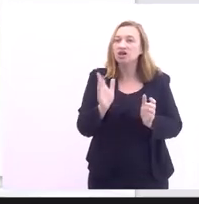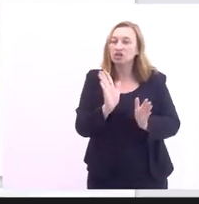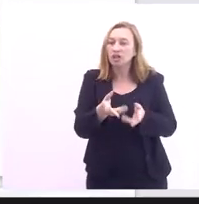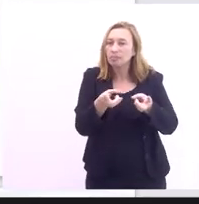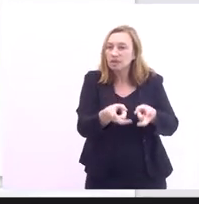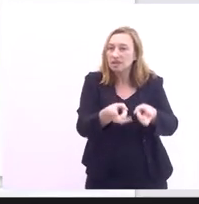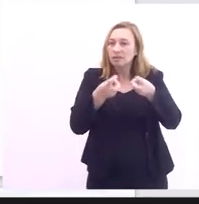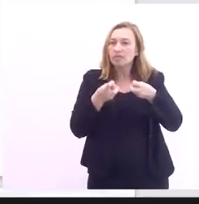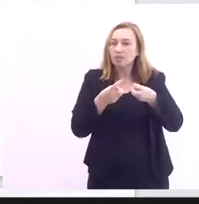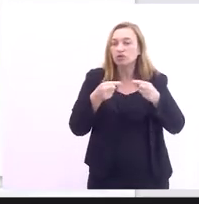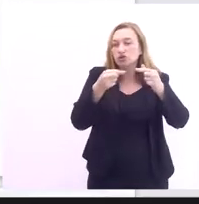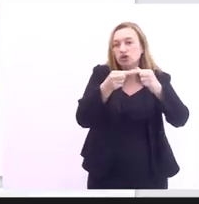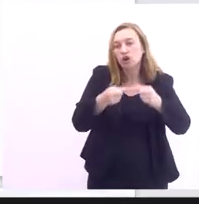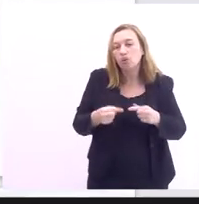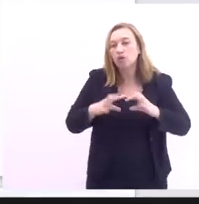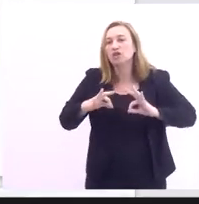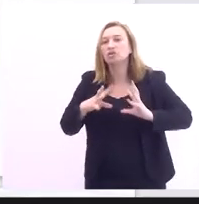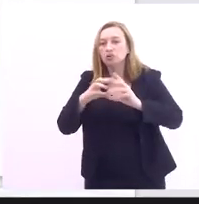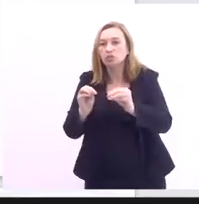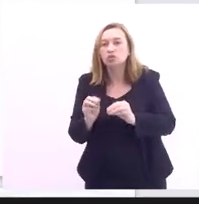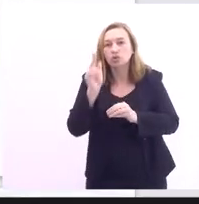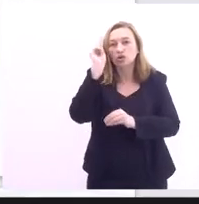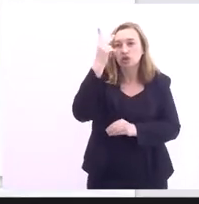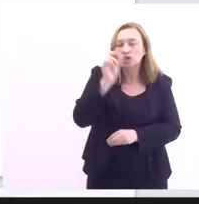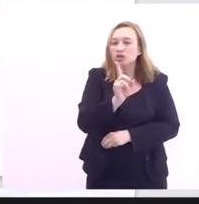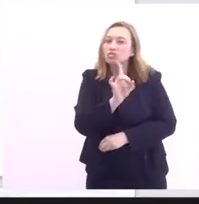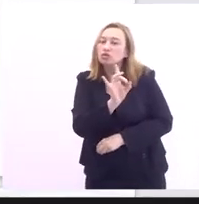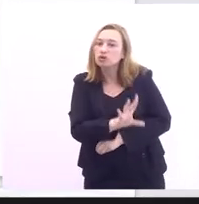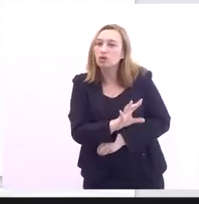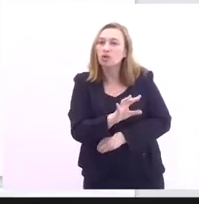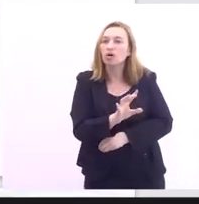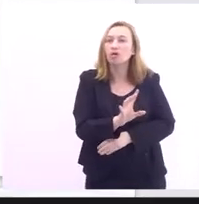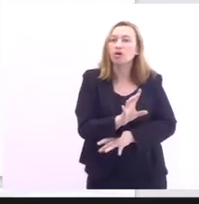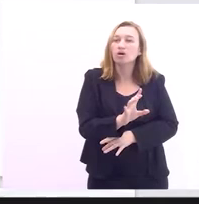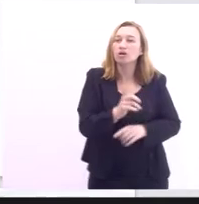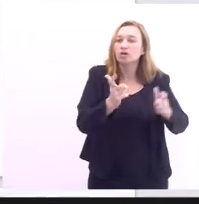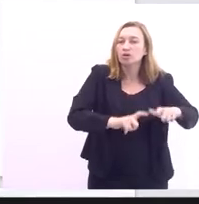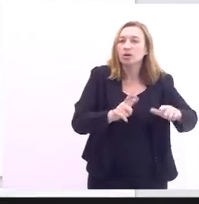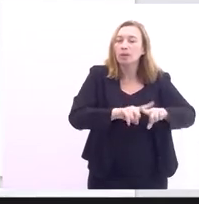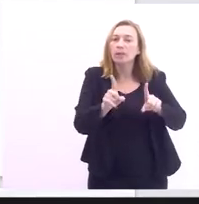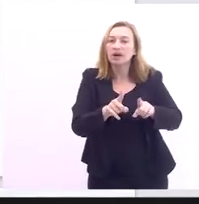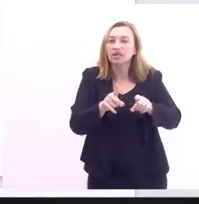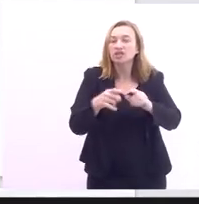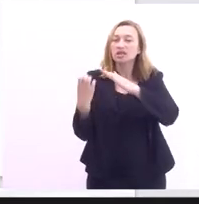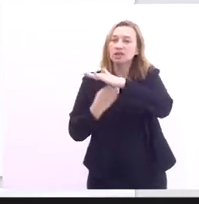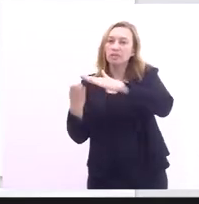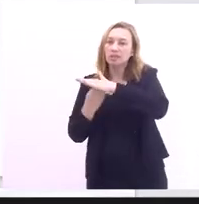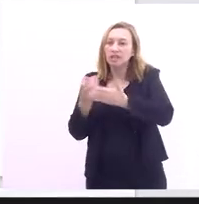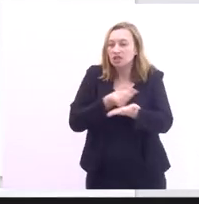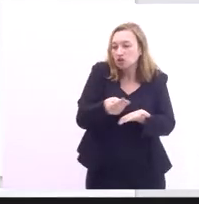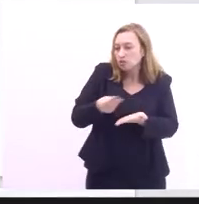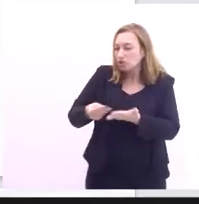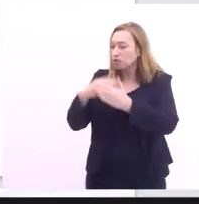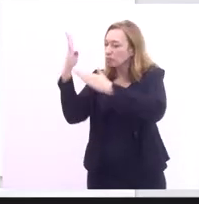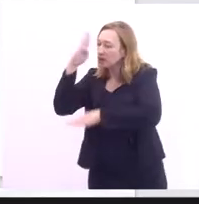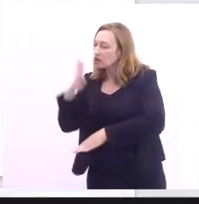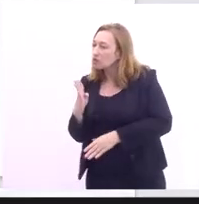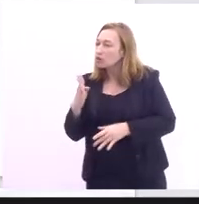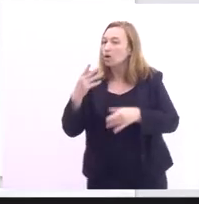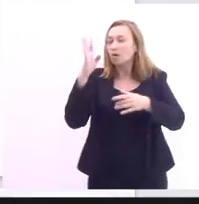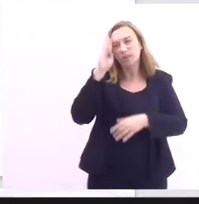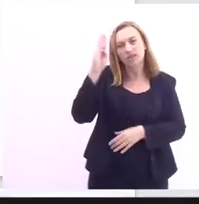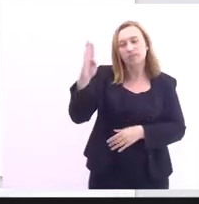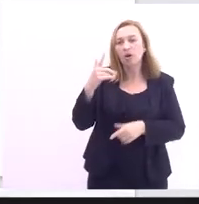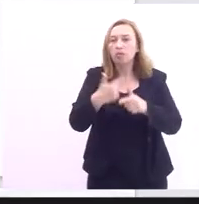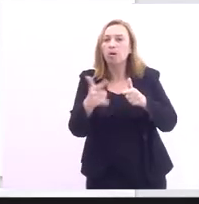de acordo aí com todo o histórico, não só da Enel, mas das distribuidoras do Brasil, que o principal problema nas empresas